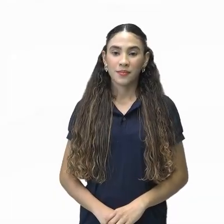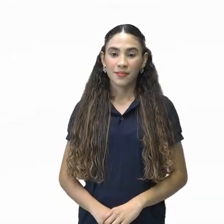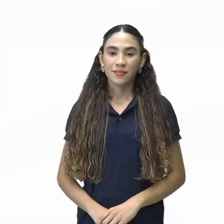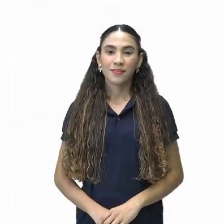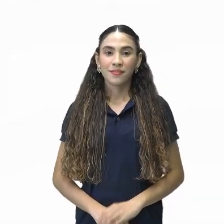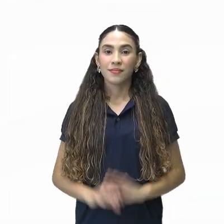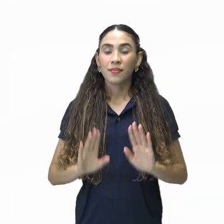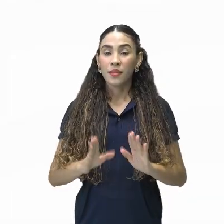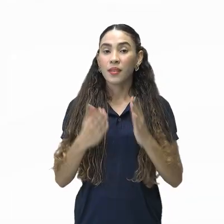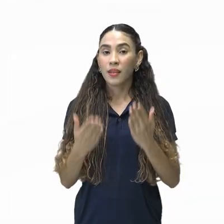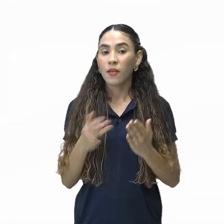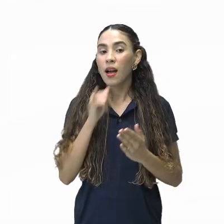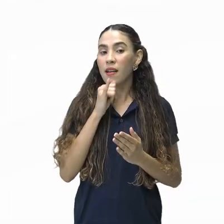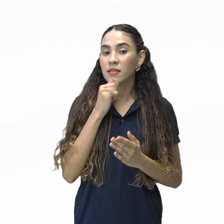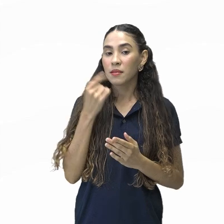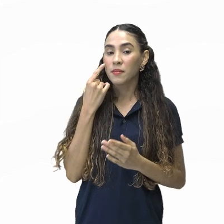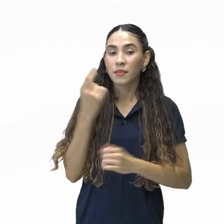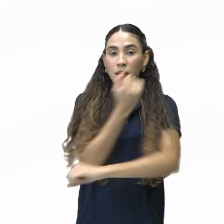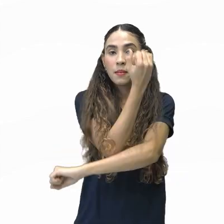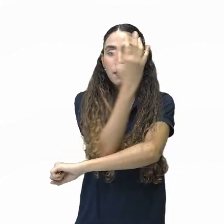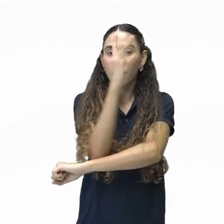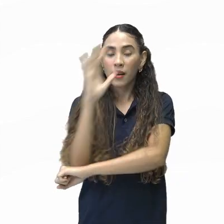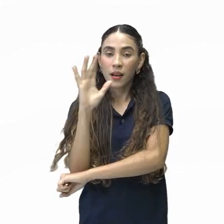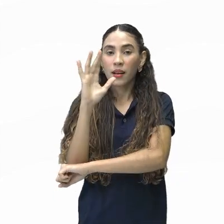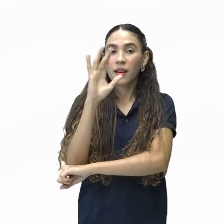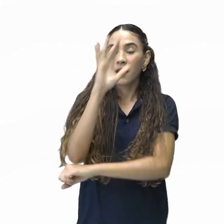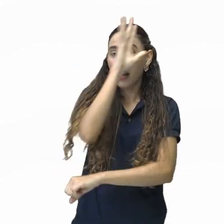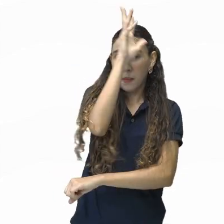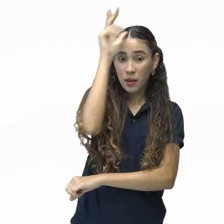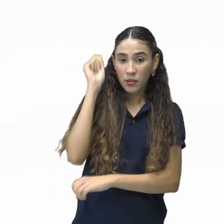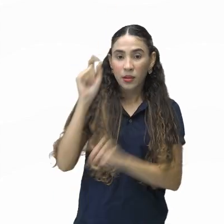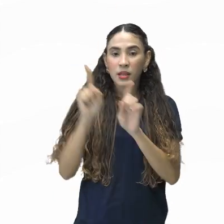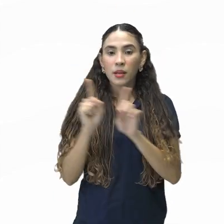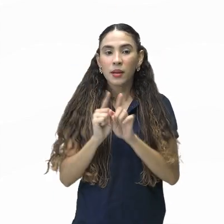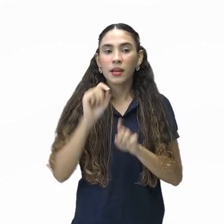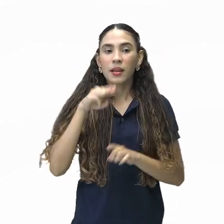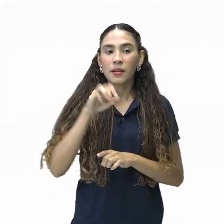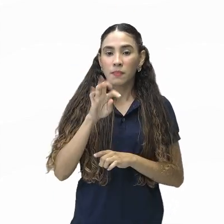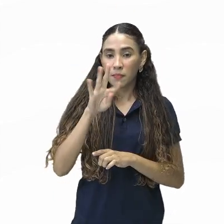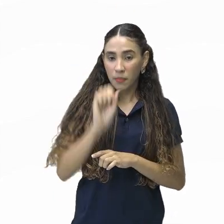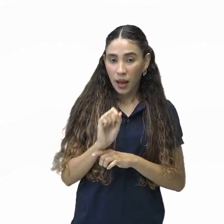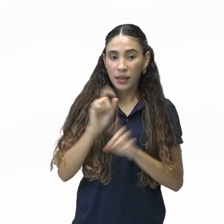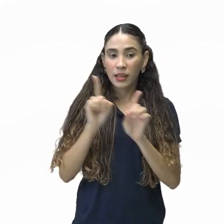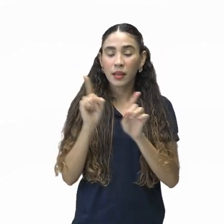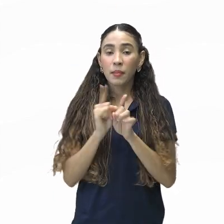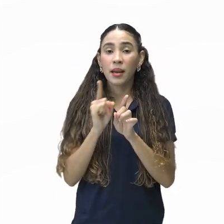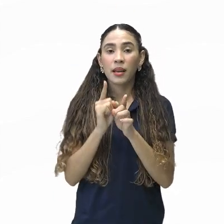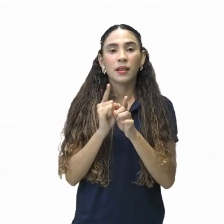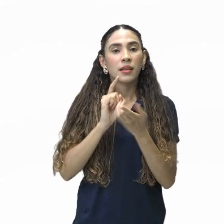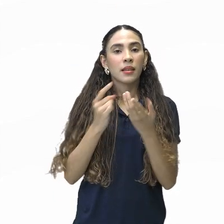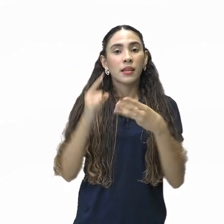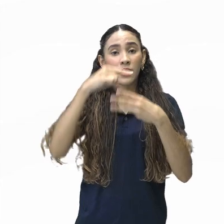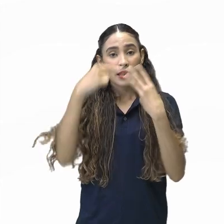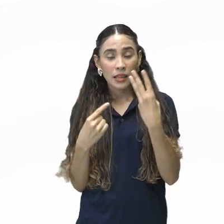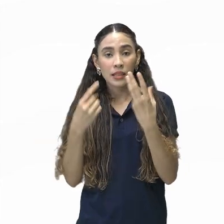brasileira é encontrada na floresta amazônica, Mata Atlântica e Cerrado. Então, são 3 biomas